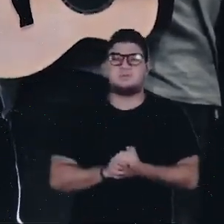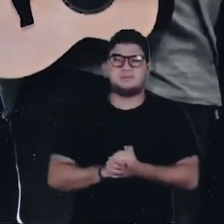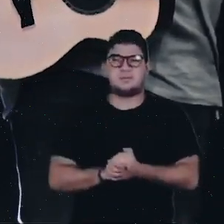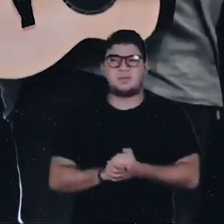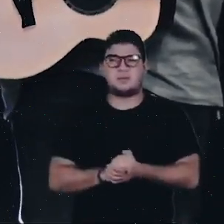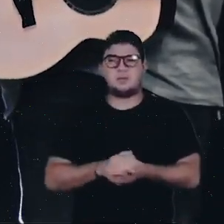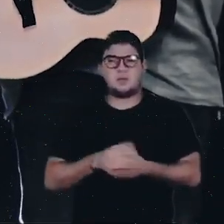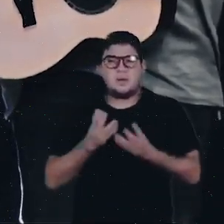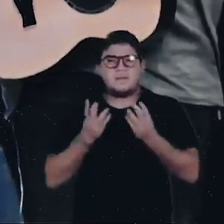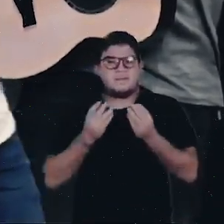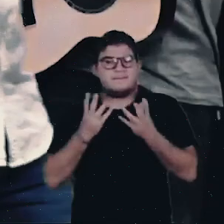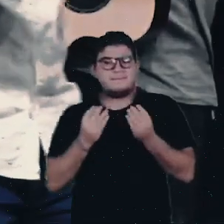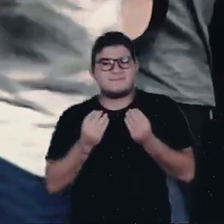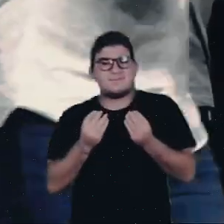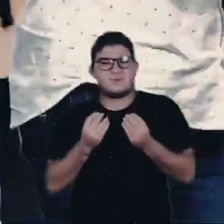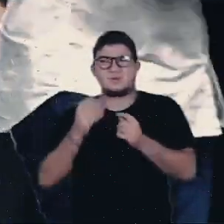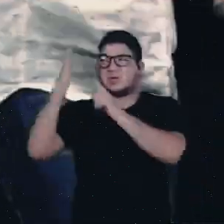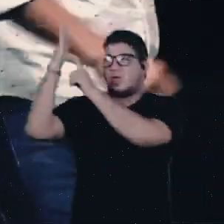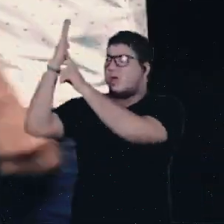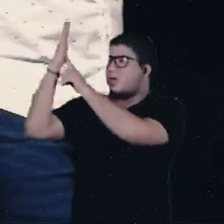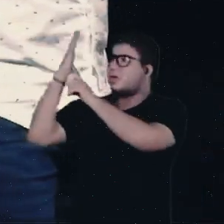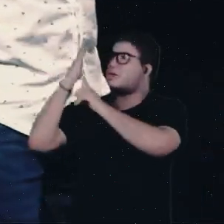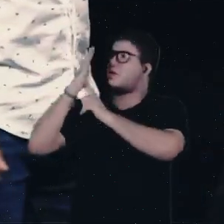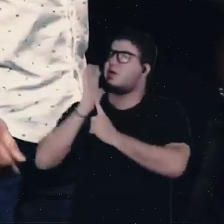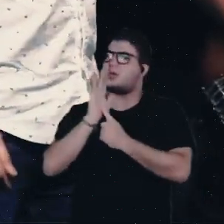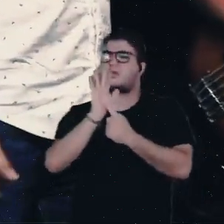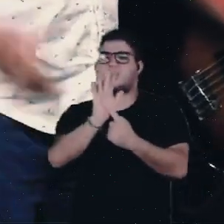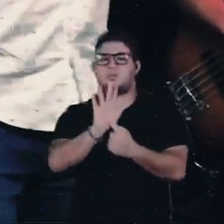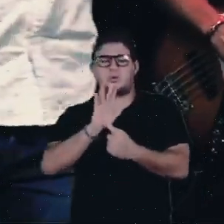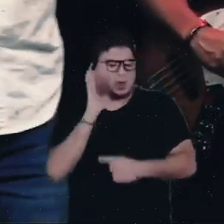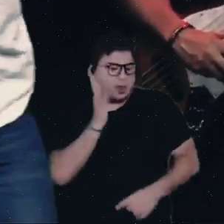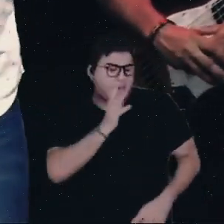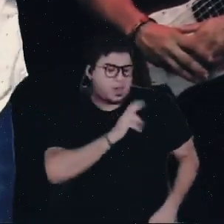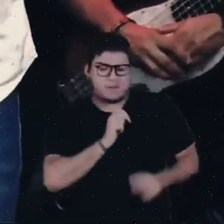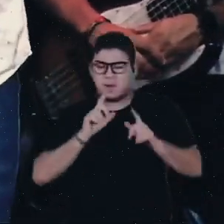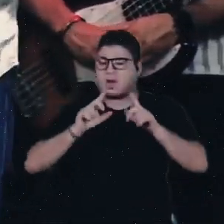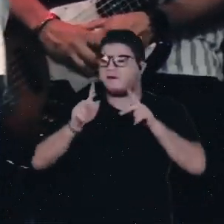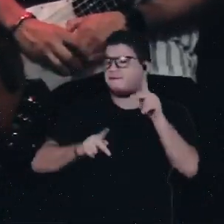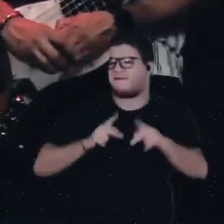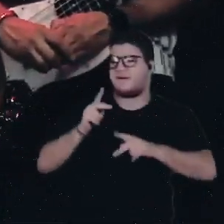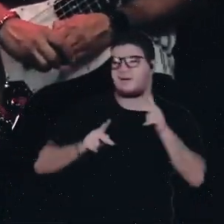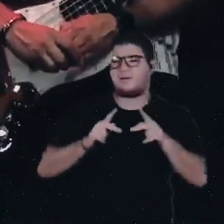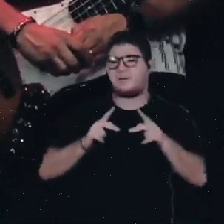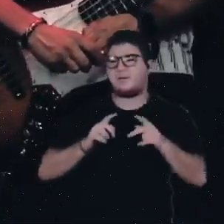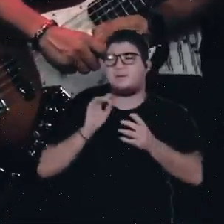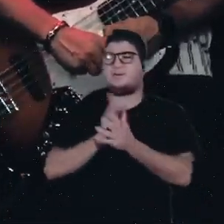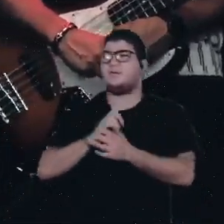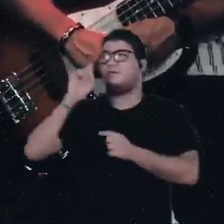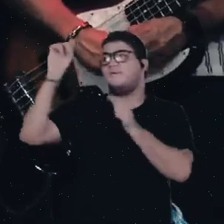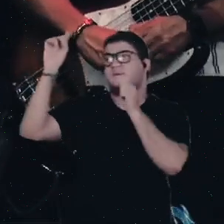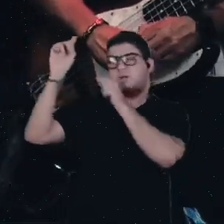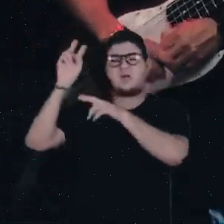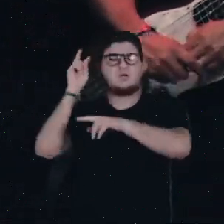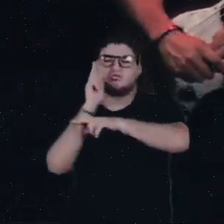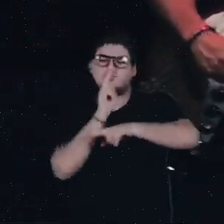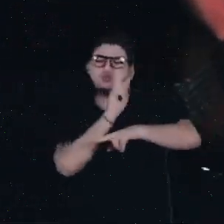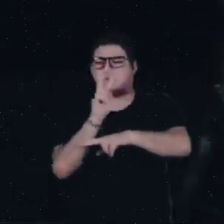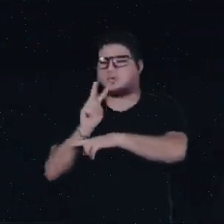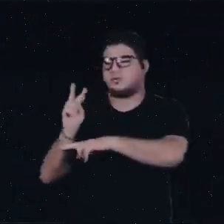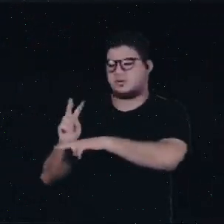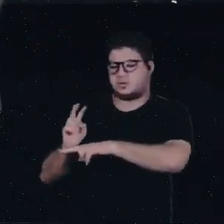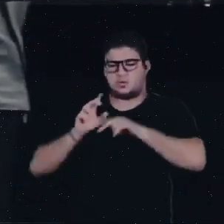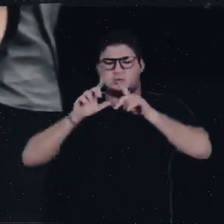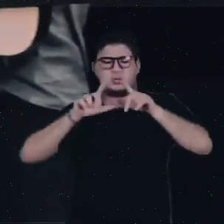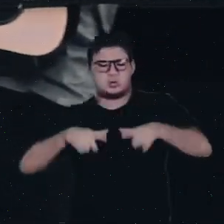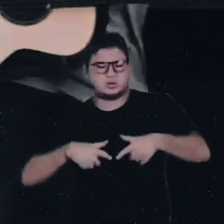Quantas vezes Deus não mostrou que amava aquele povo? Quantas vezes Deus não deu livramento? Quantas vezes Deus não fez o sobrenatural na